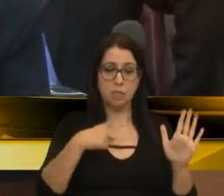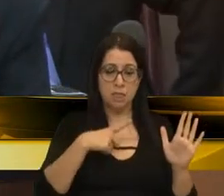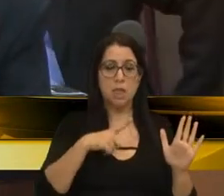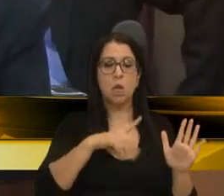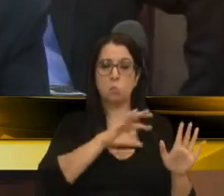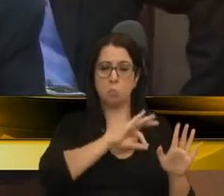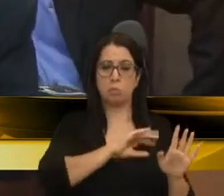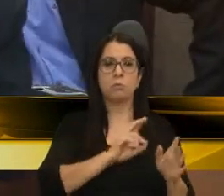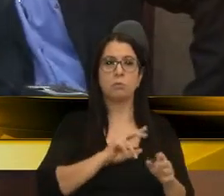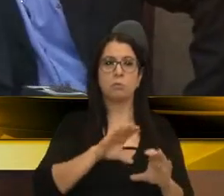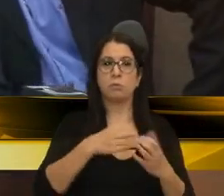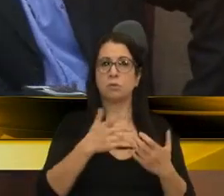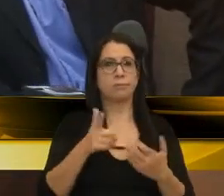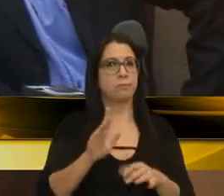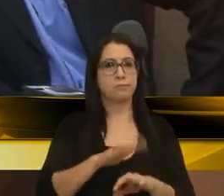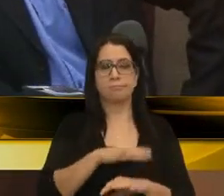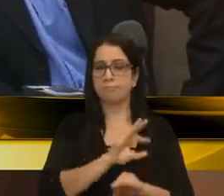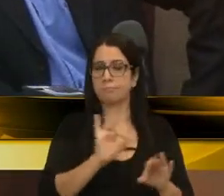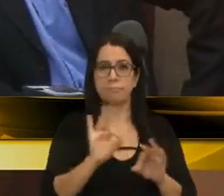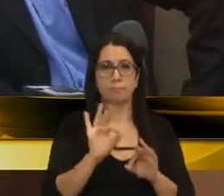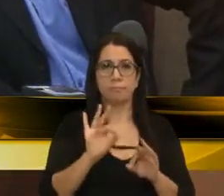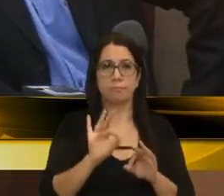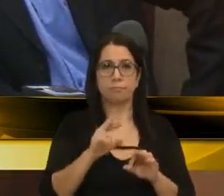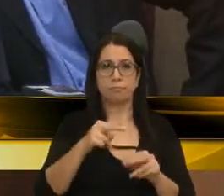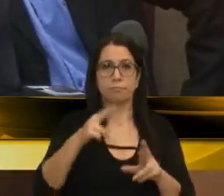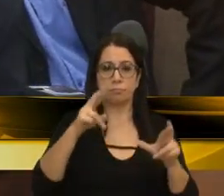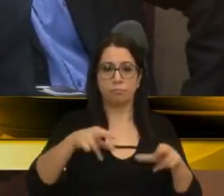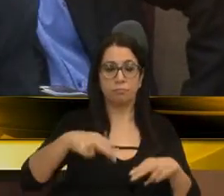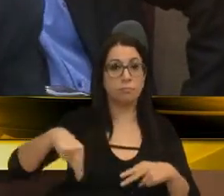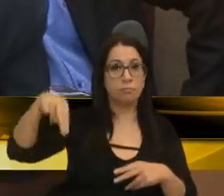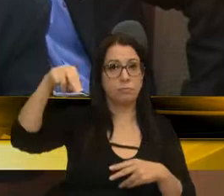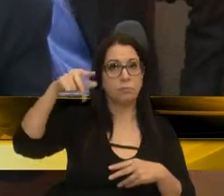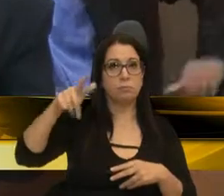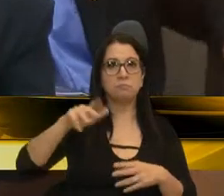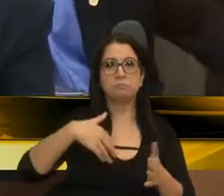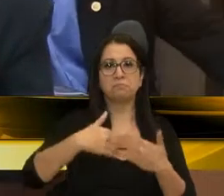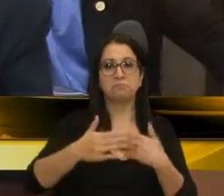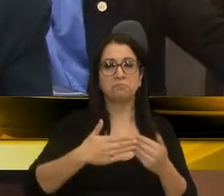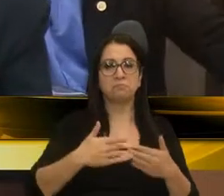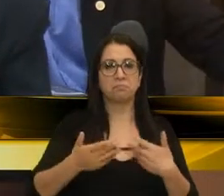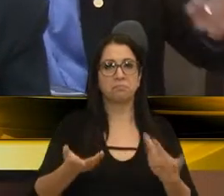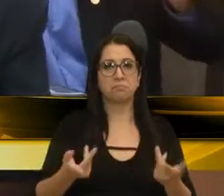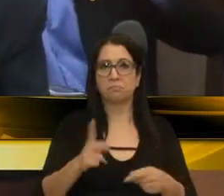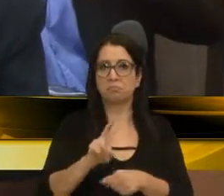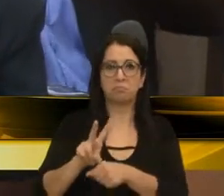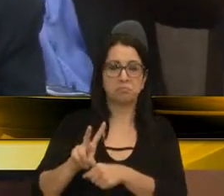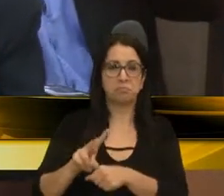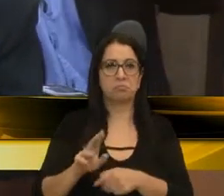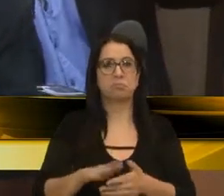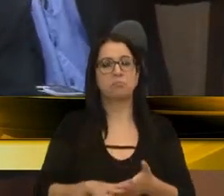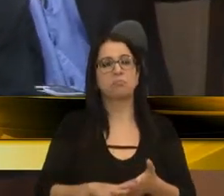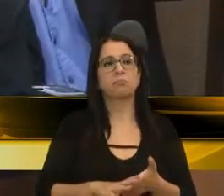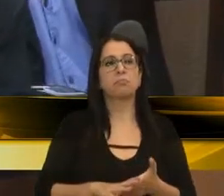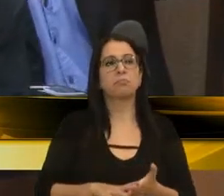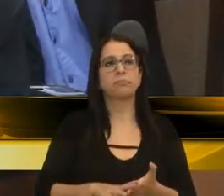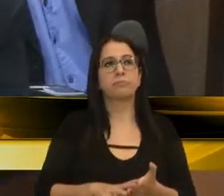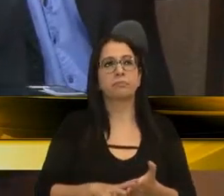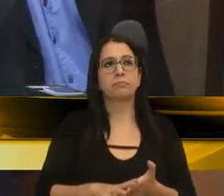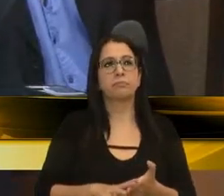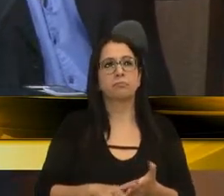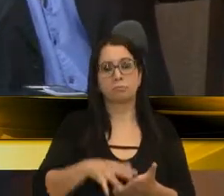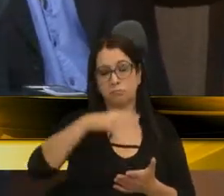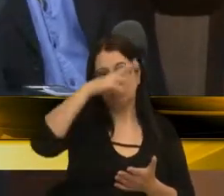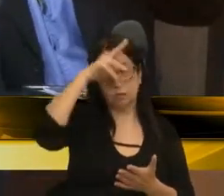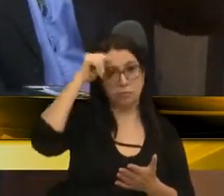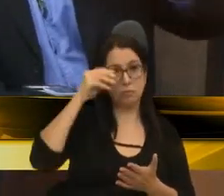comunitária. Nós não temos polícia comunitária. A região norte está entregado às traças pelo poder